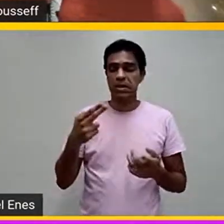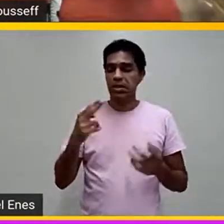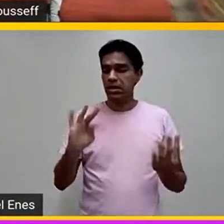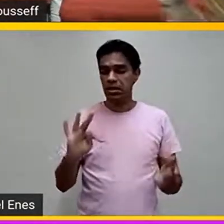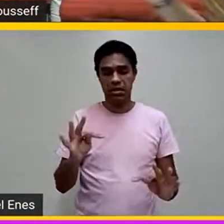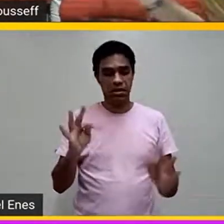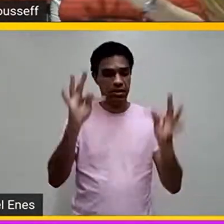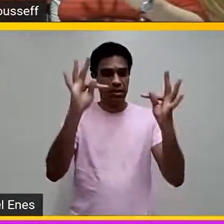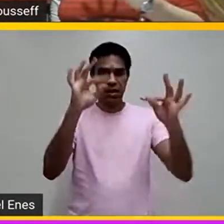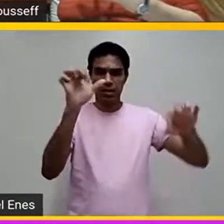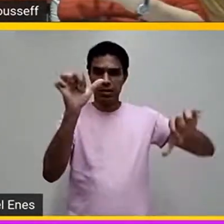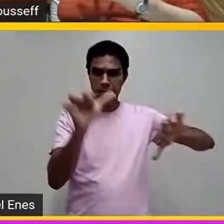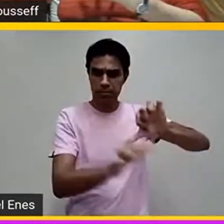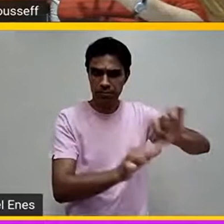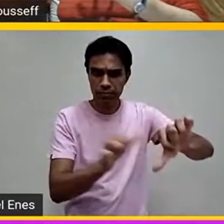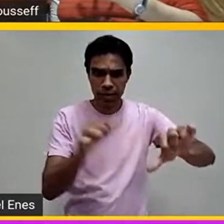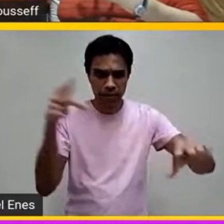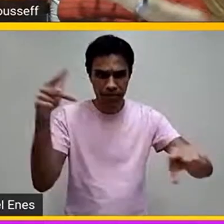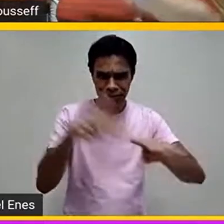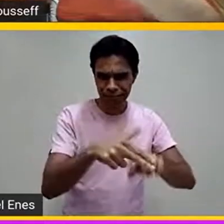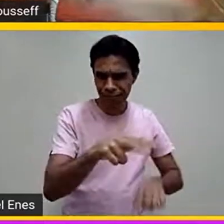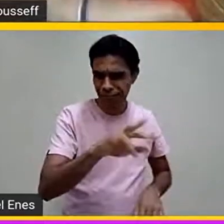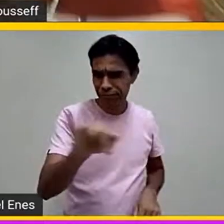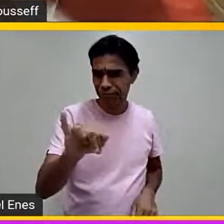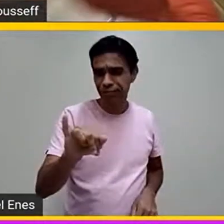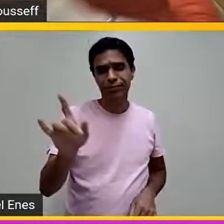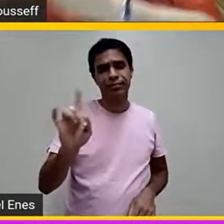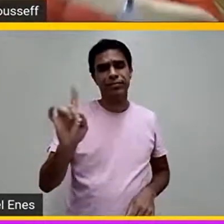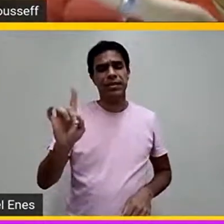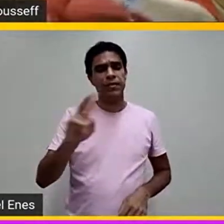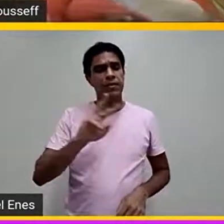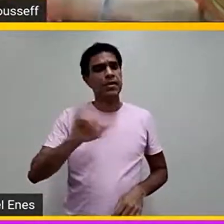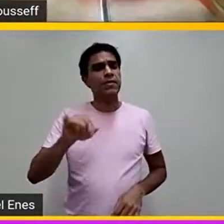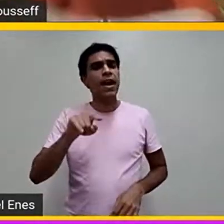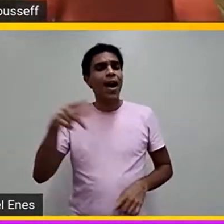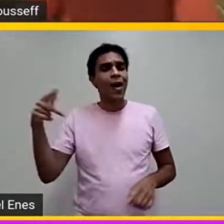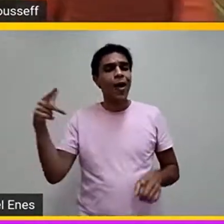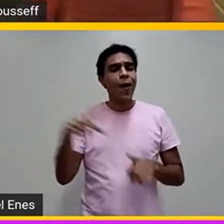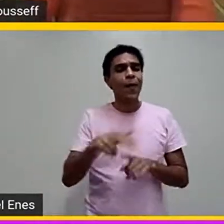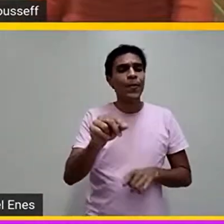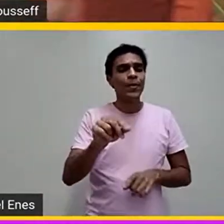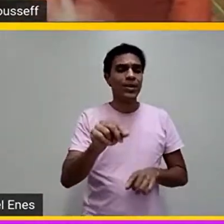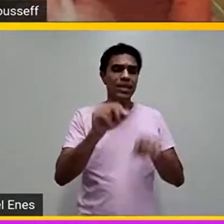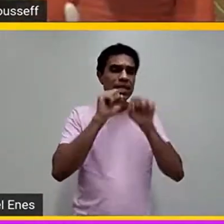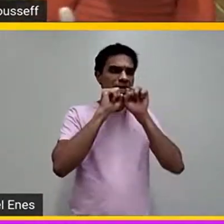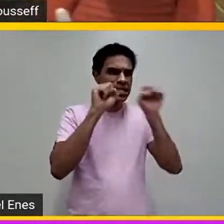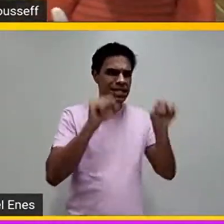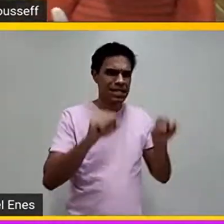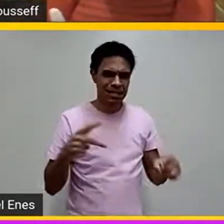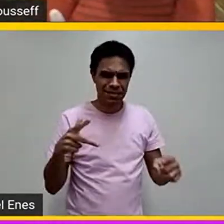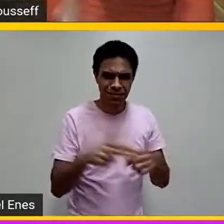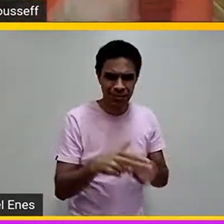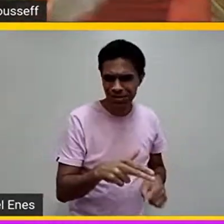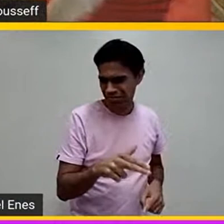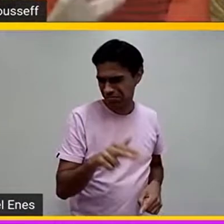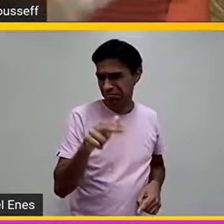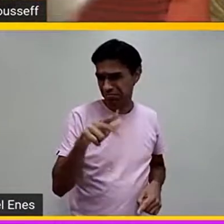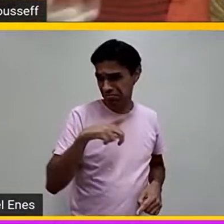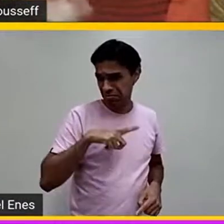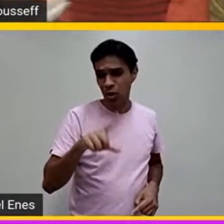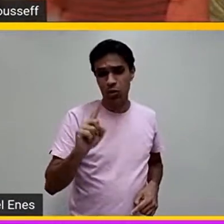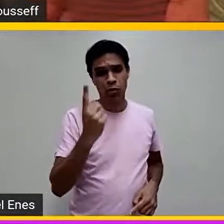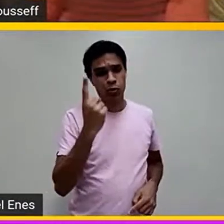mudic você vai pedir as técnicas você vai impedir o sistema só tem um jeito de pedir isso